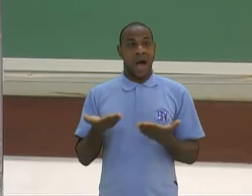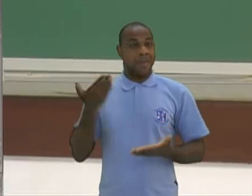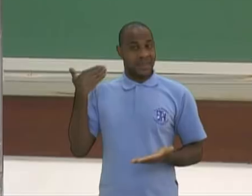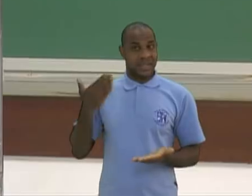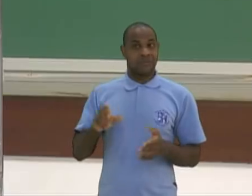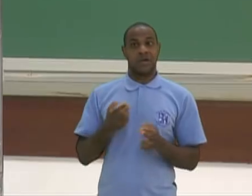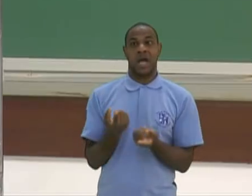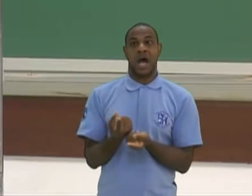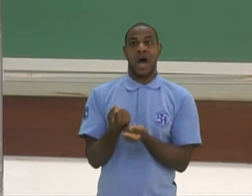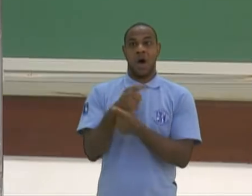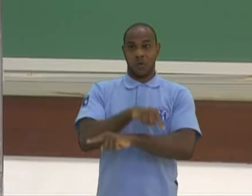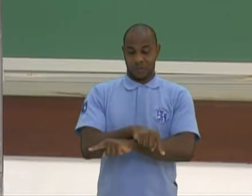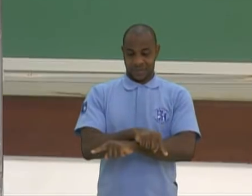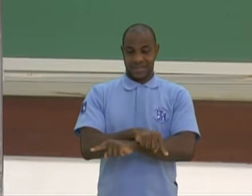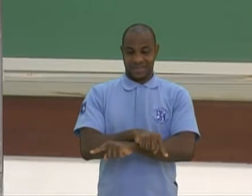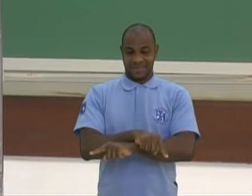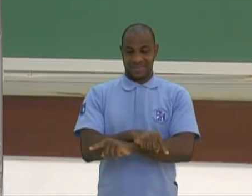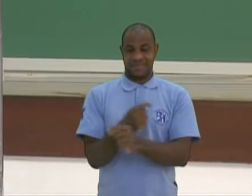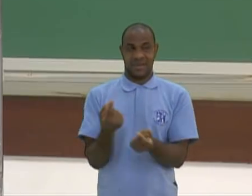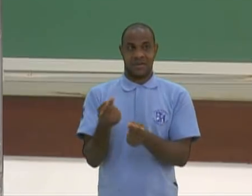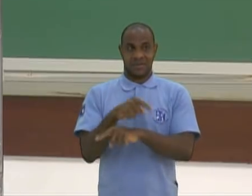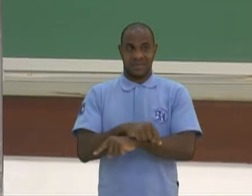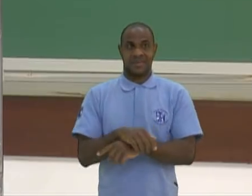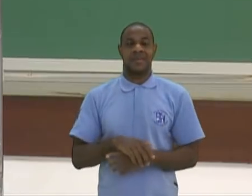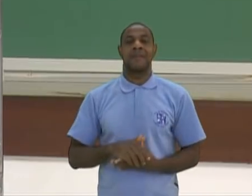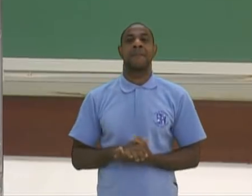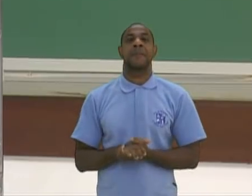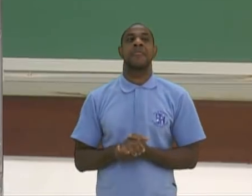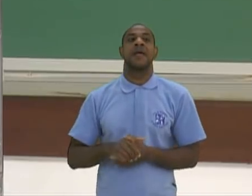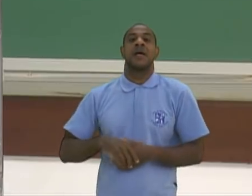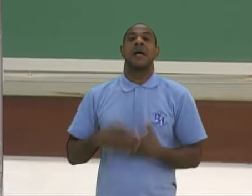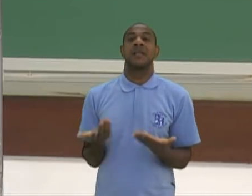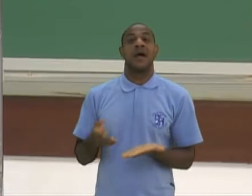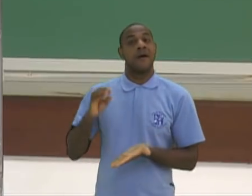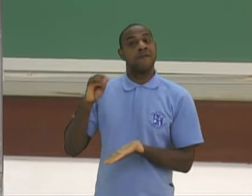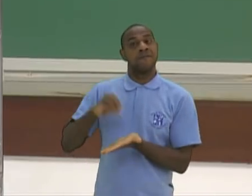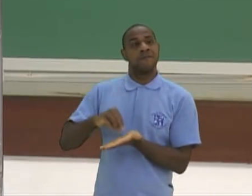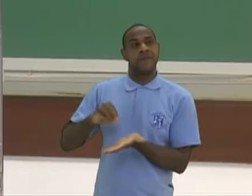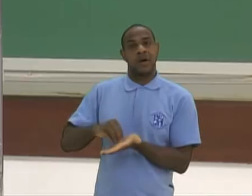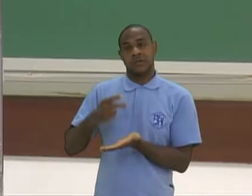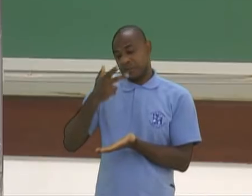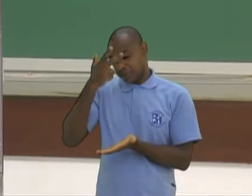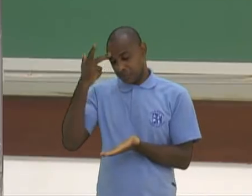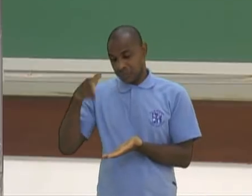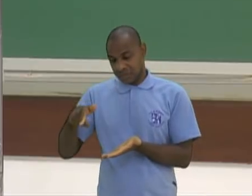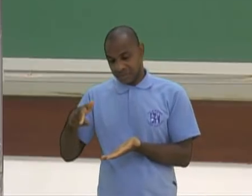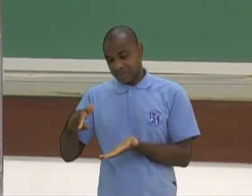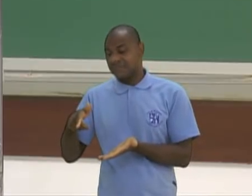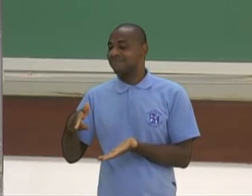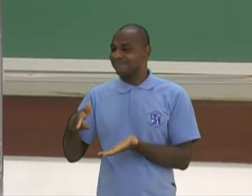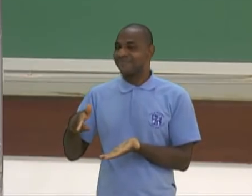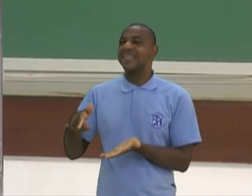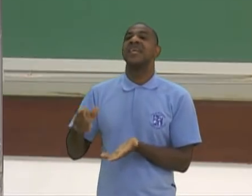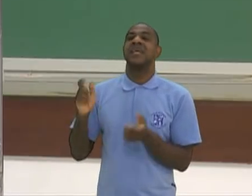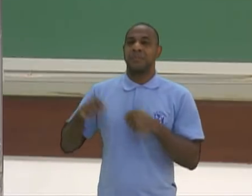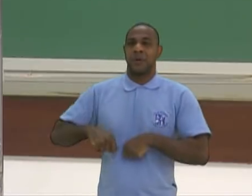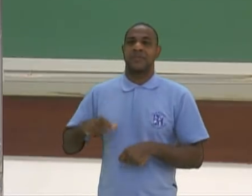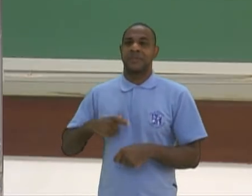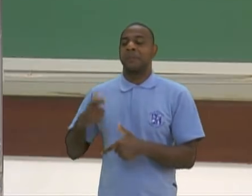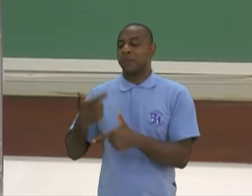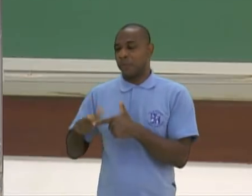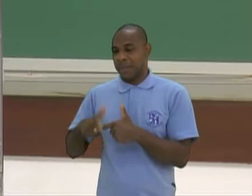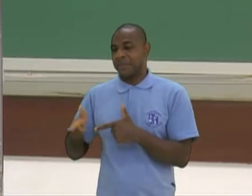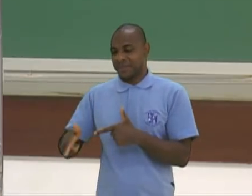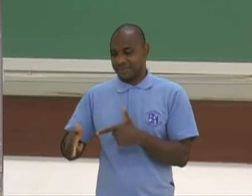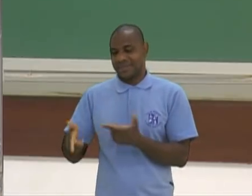a desertificação, eu ia falar, mas na verdade é a falta de pessoas que pode interferir na mão de obra, na continuidade da